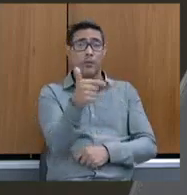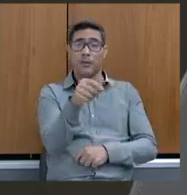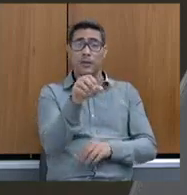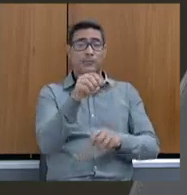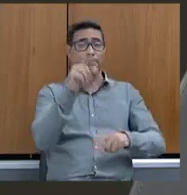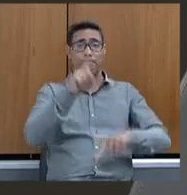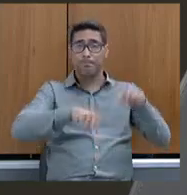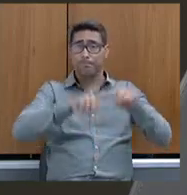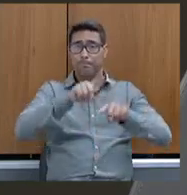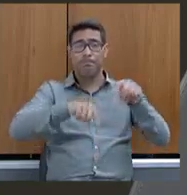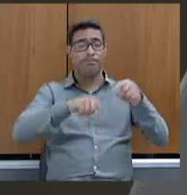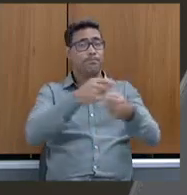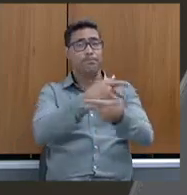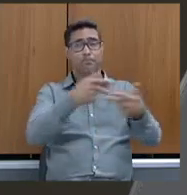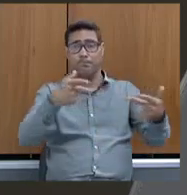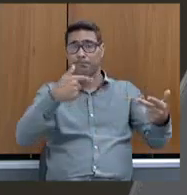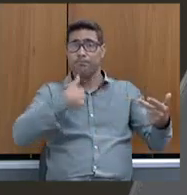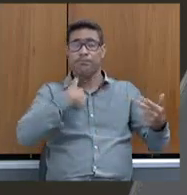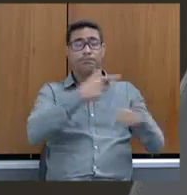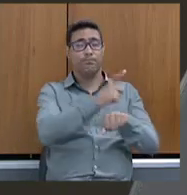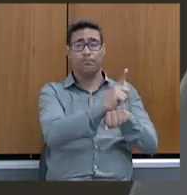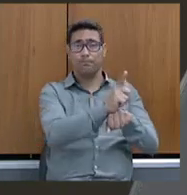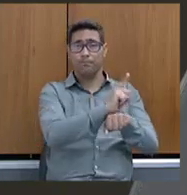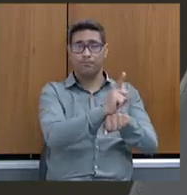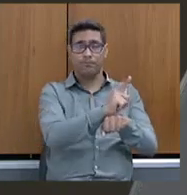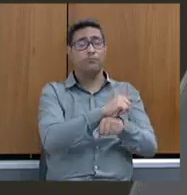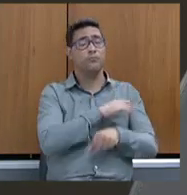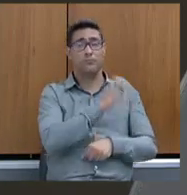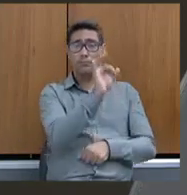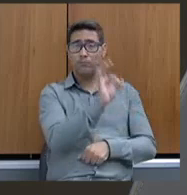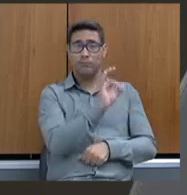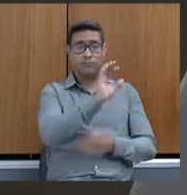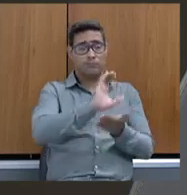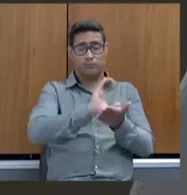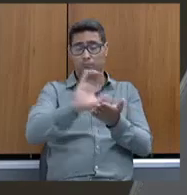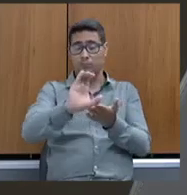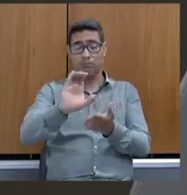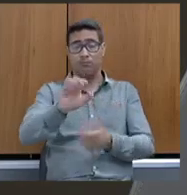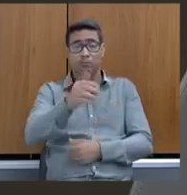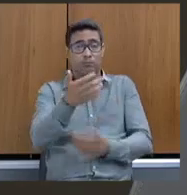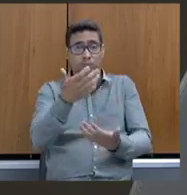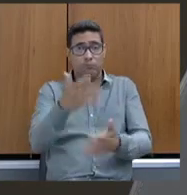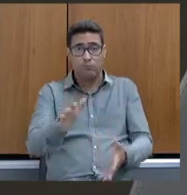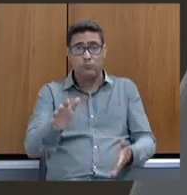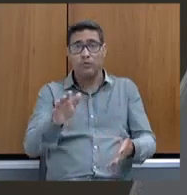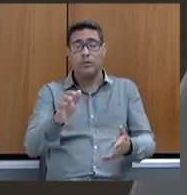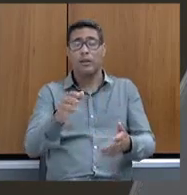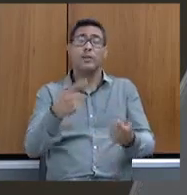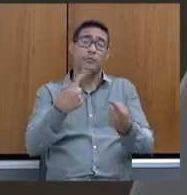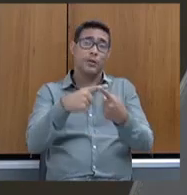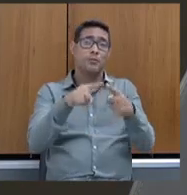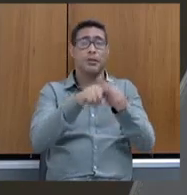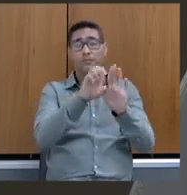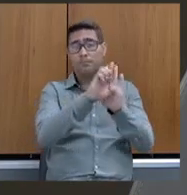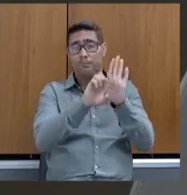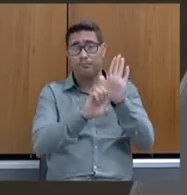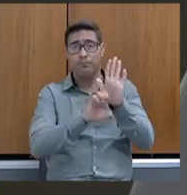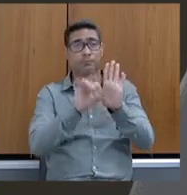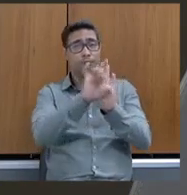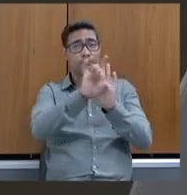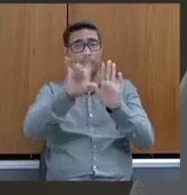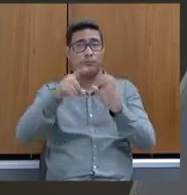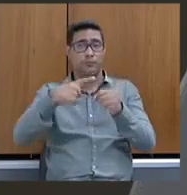fazer com que os gestores além de destinais percentual que ele coloque o percentual nos editais de chamamento de cada município